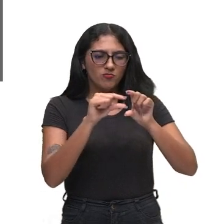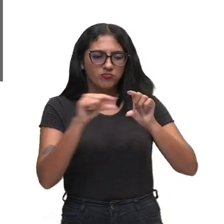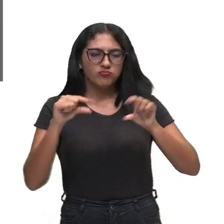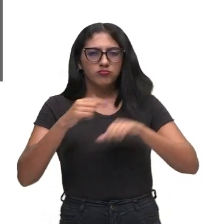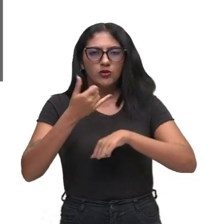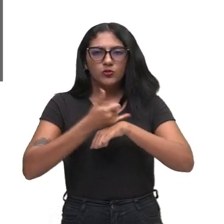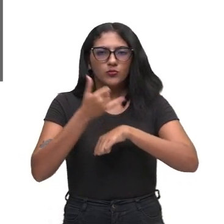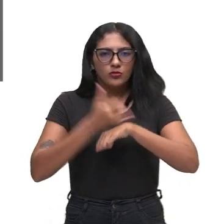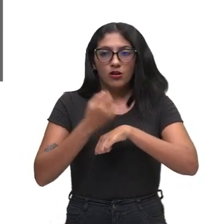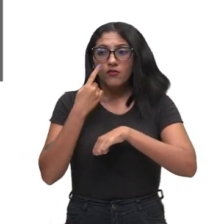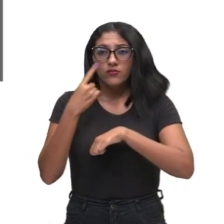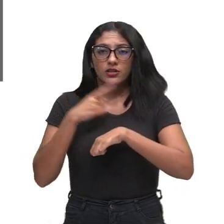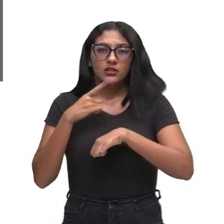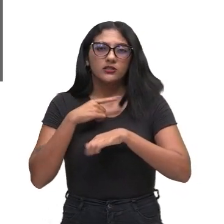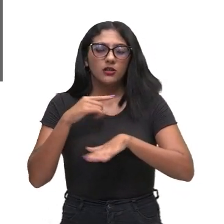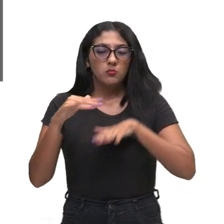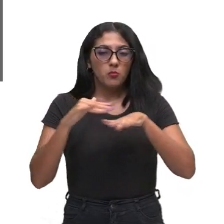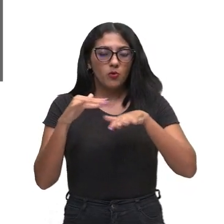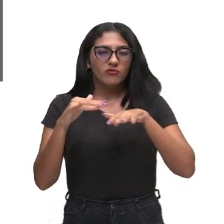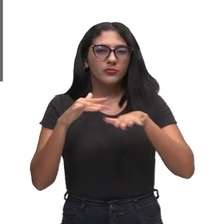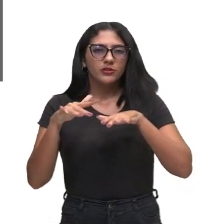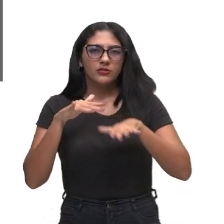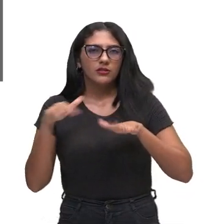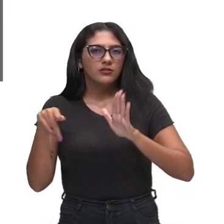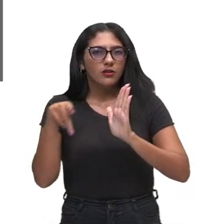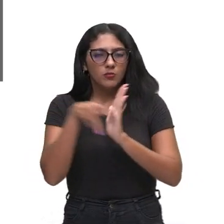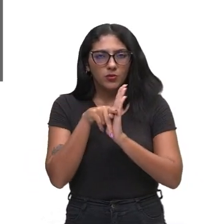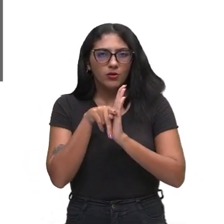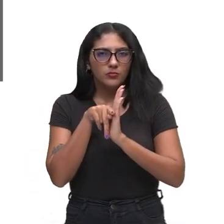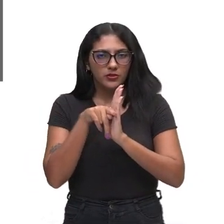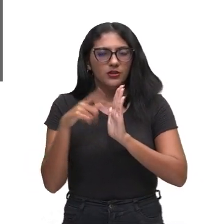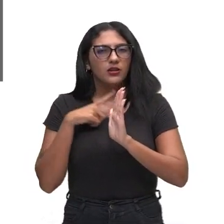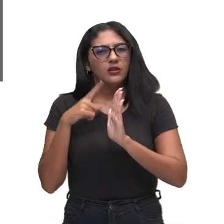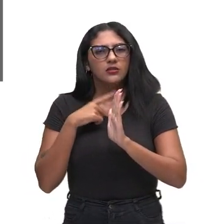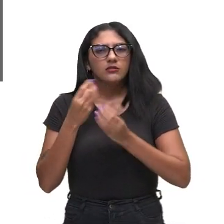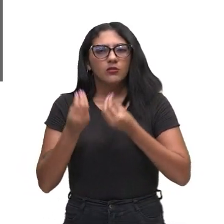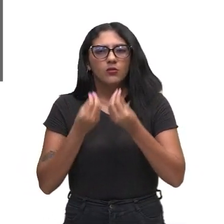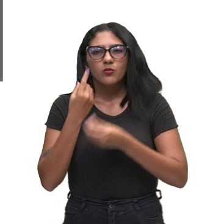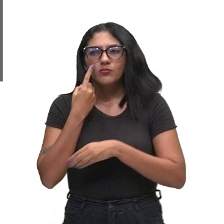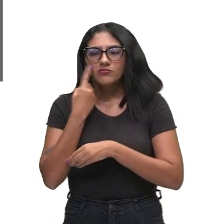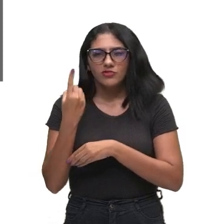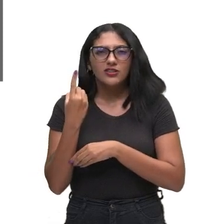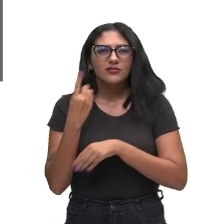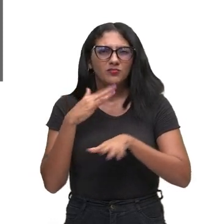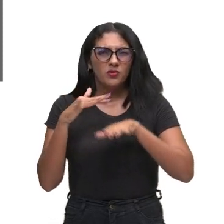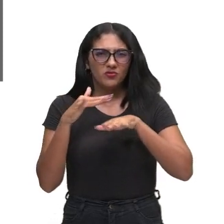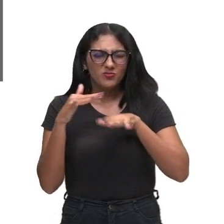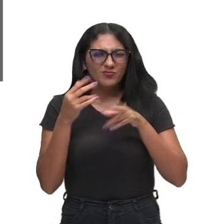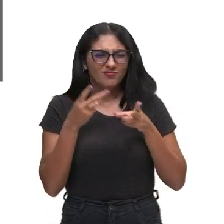a movimentação que o pistão está fazendo, tá?